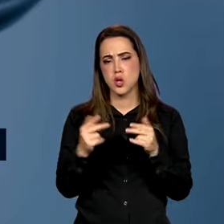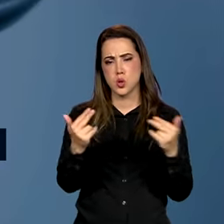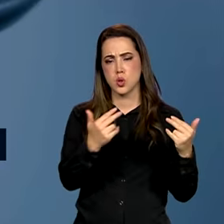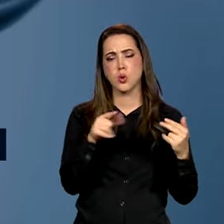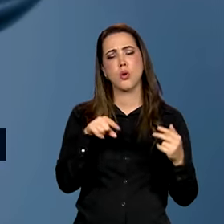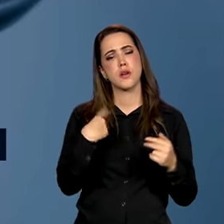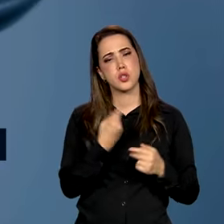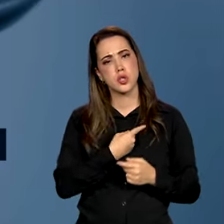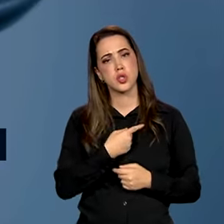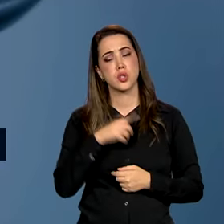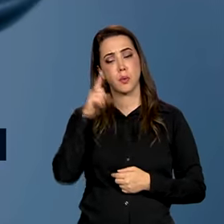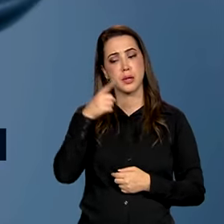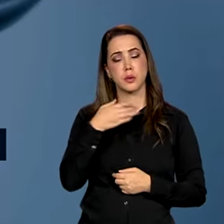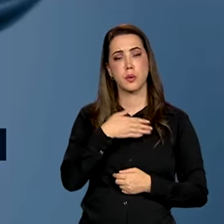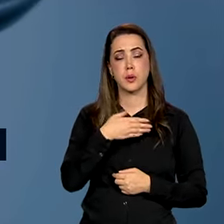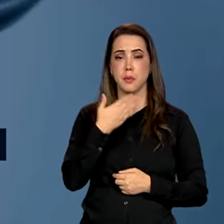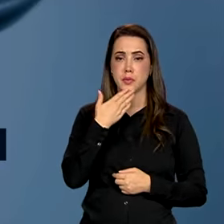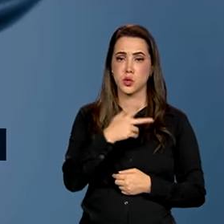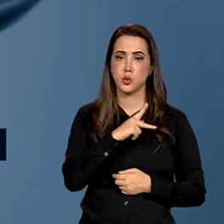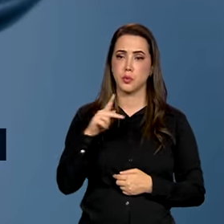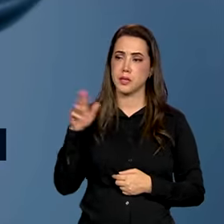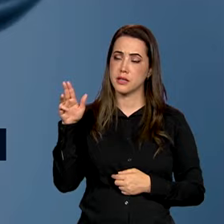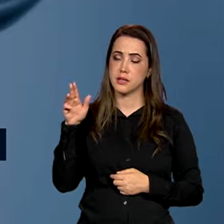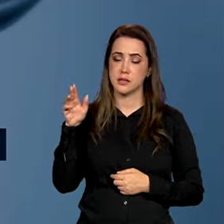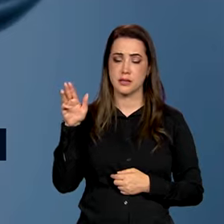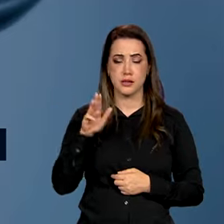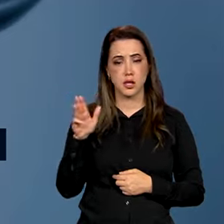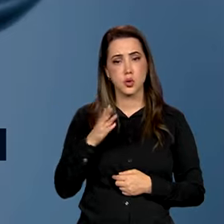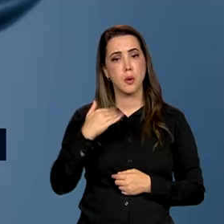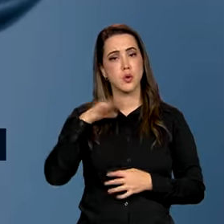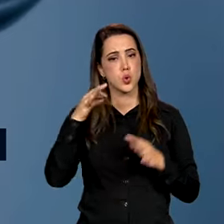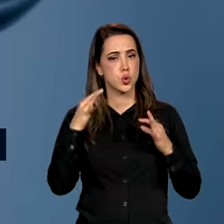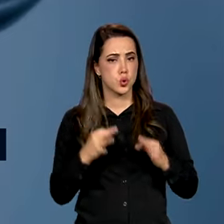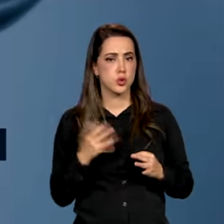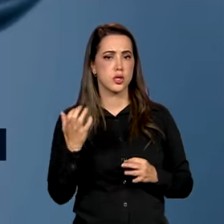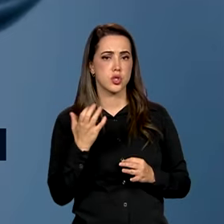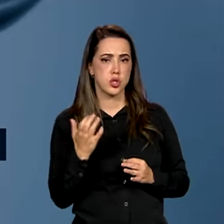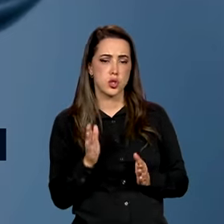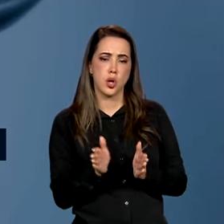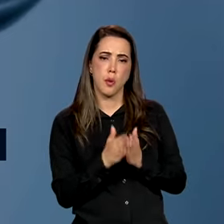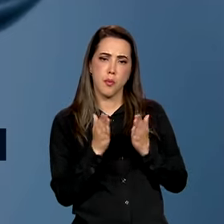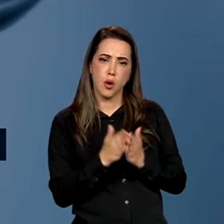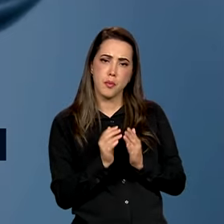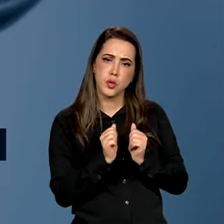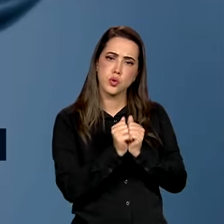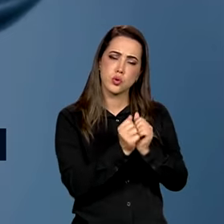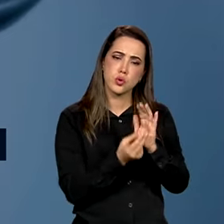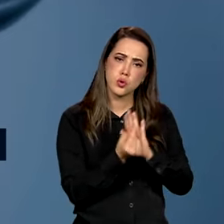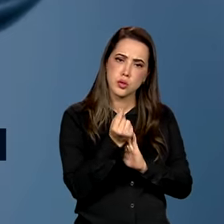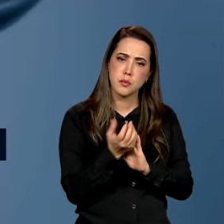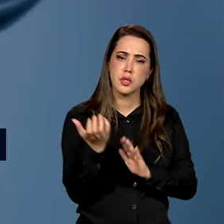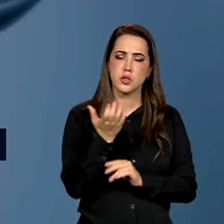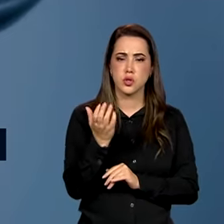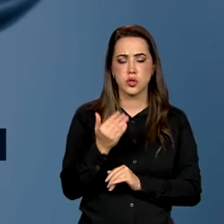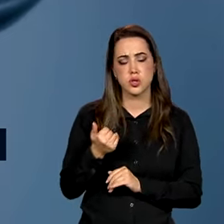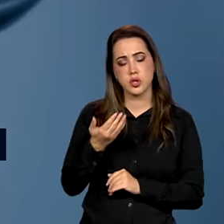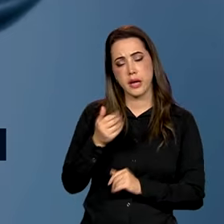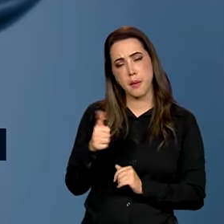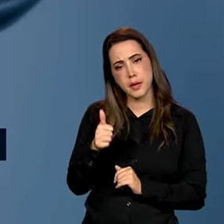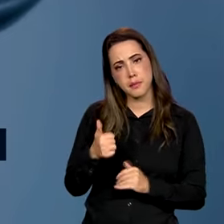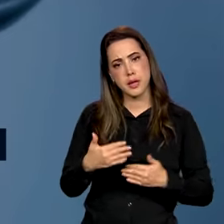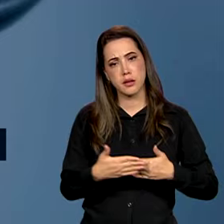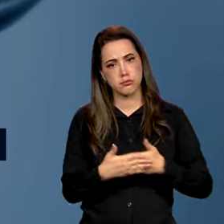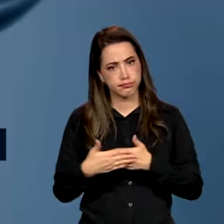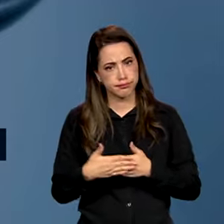pedido do Presidente da República mais do que justo nós queremos o pobre no orçamento mas mais que o pobre nós queremos a primeira infância nós queremos os jovens